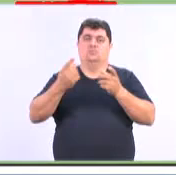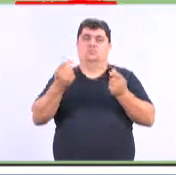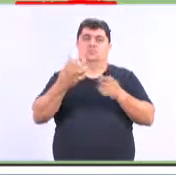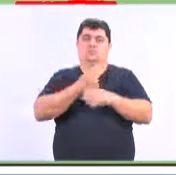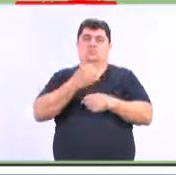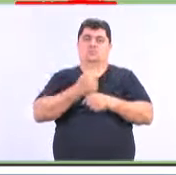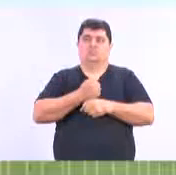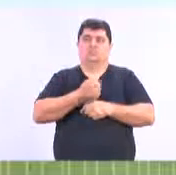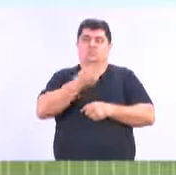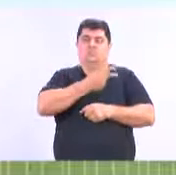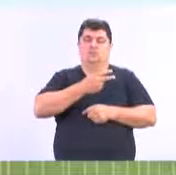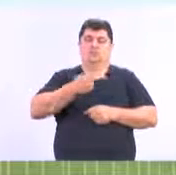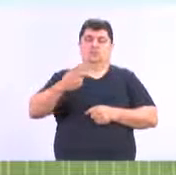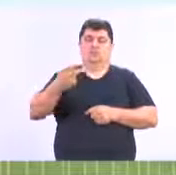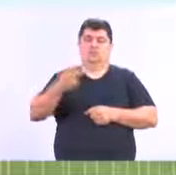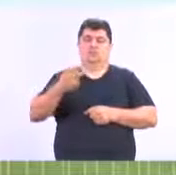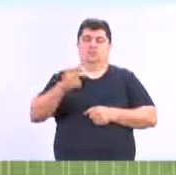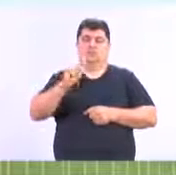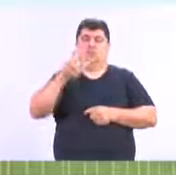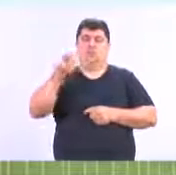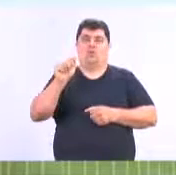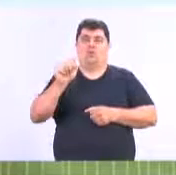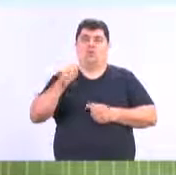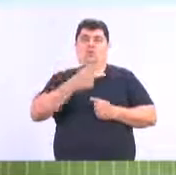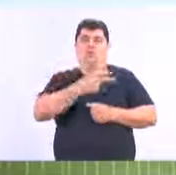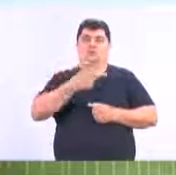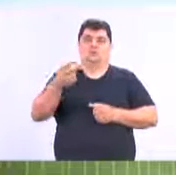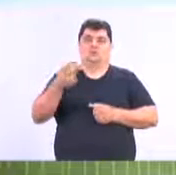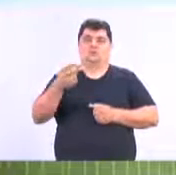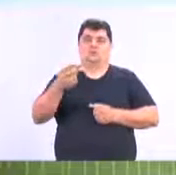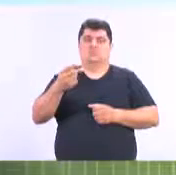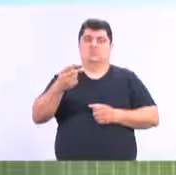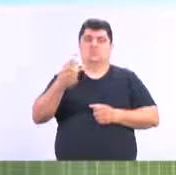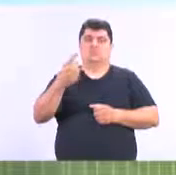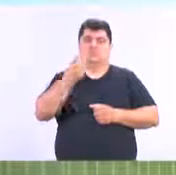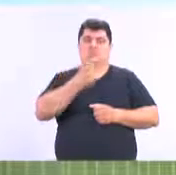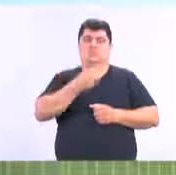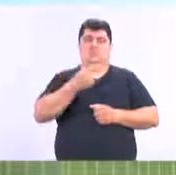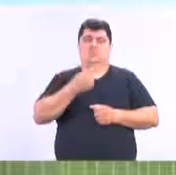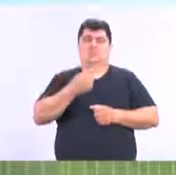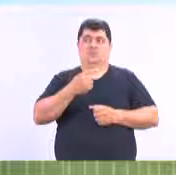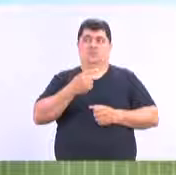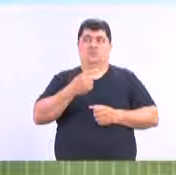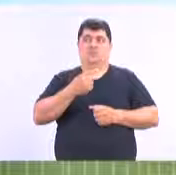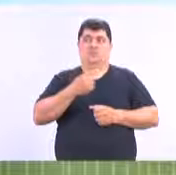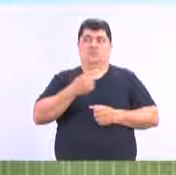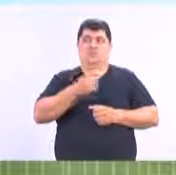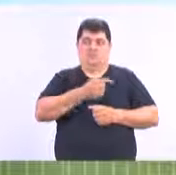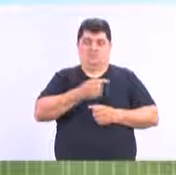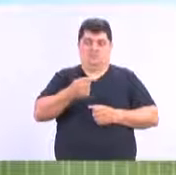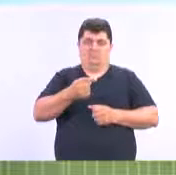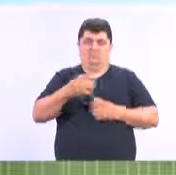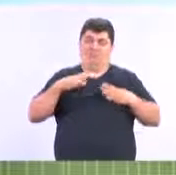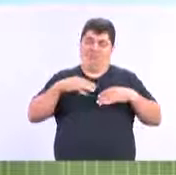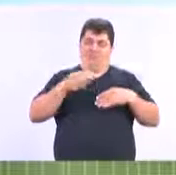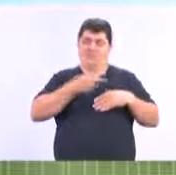ok? 2 semanas para vocês fazerem, daqui 2 semanas com a semana de folga, 3 semanas para vocês fazerem, né? Que vocês vão ter a semana de